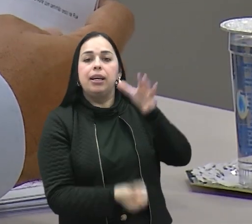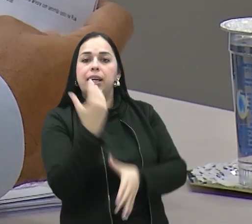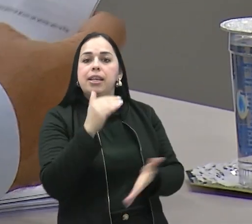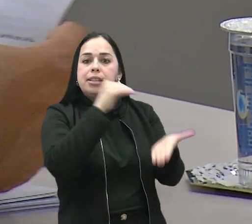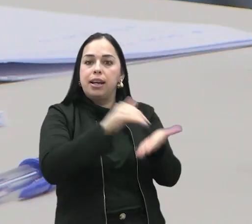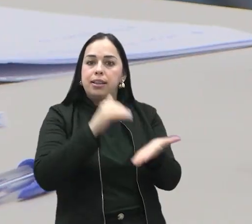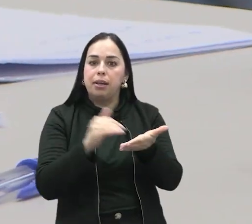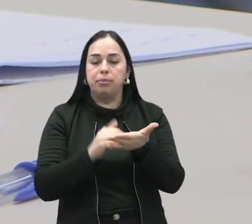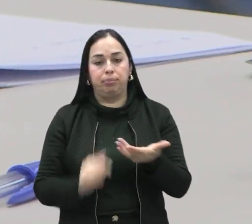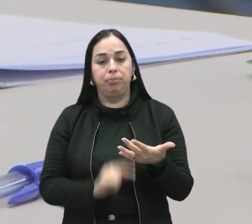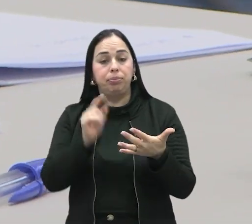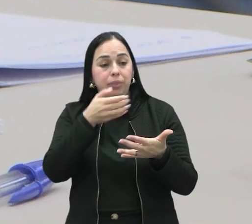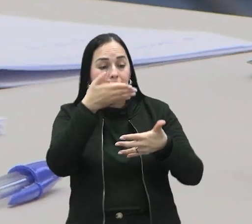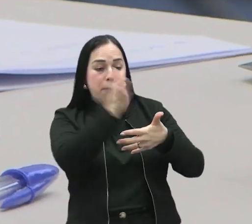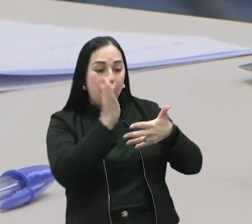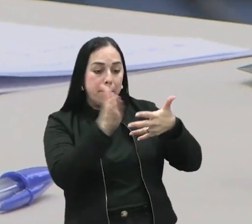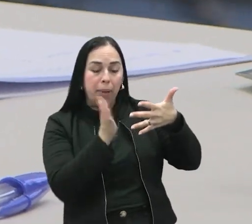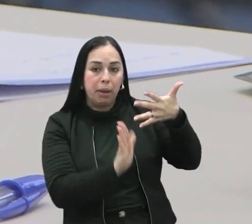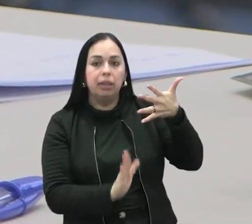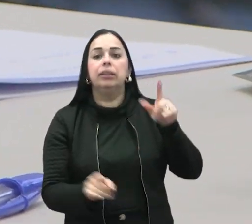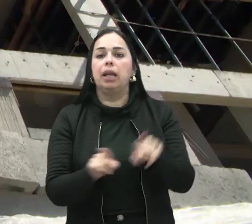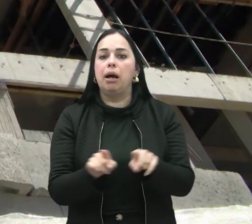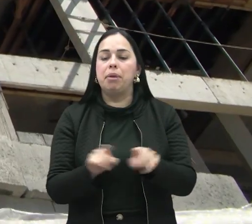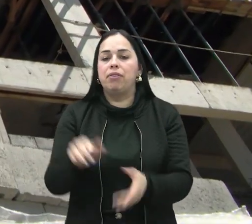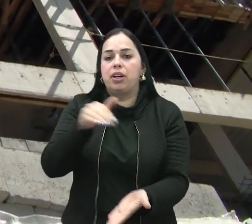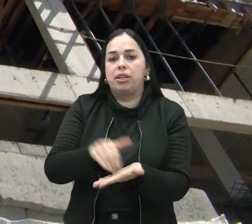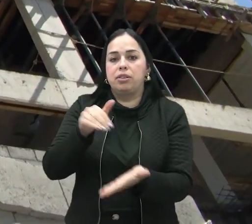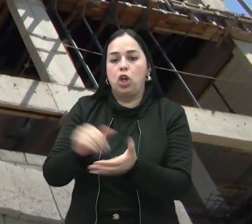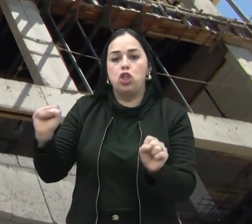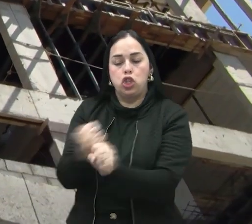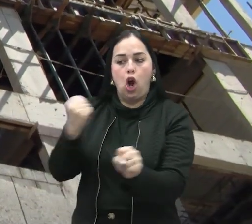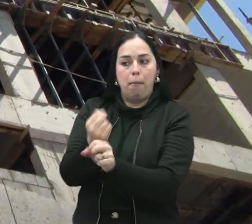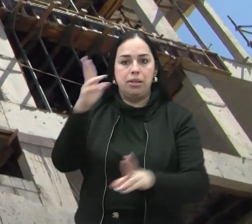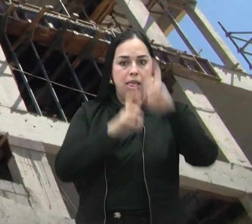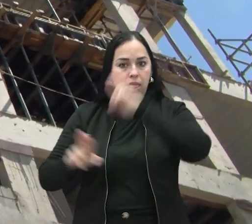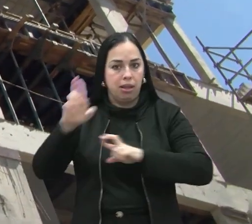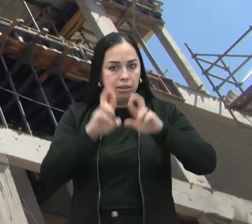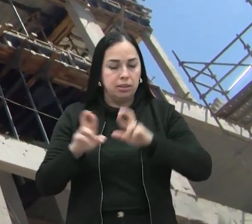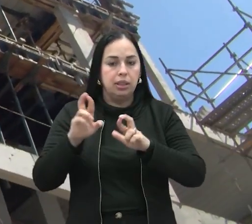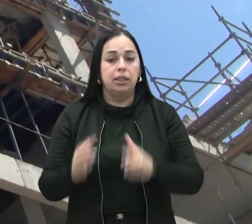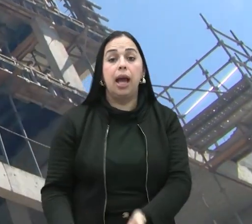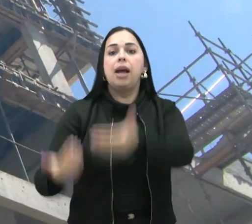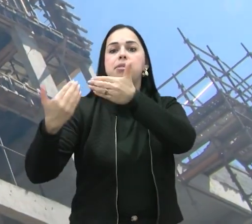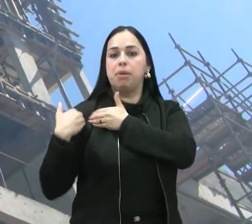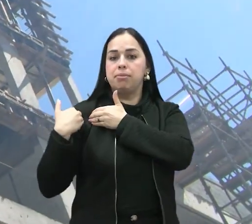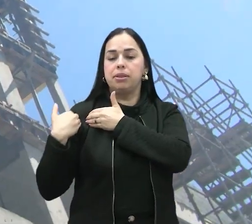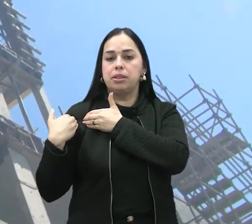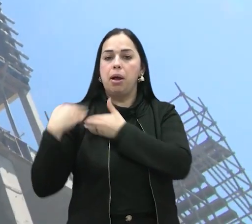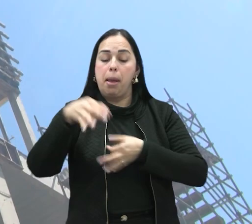das pastas. Com a aprovação das matérias, foi criada a Secretaria de Gestão de Obras, que fica responsável